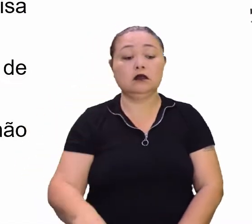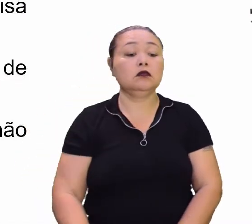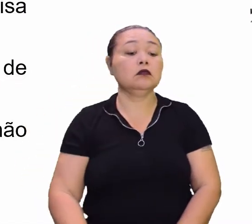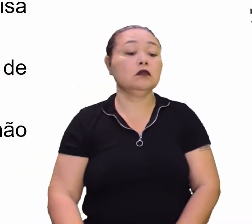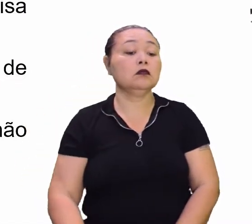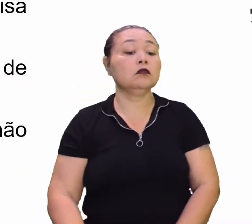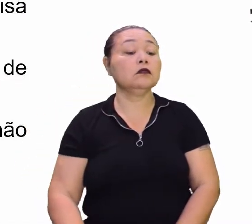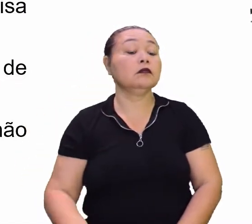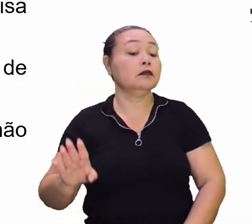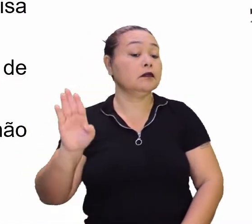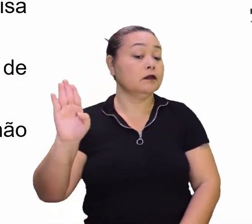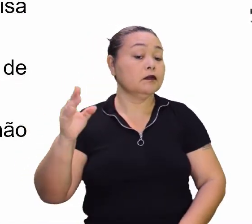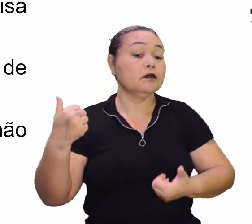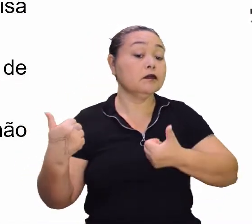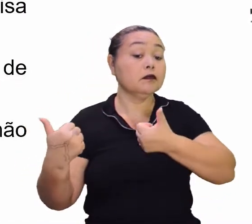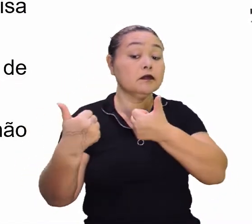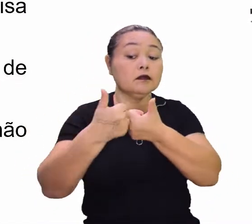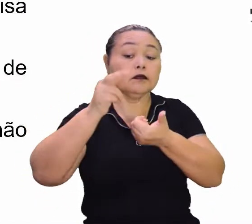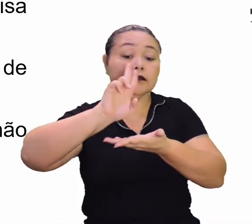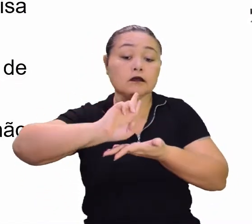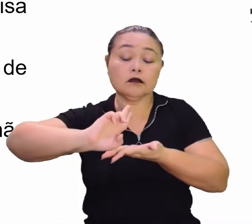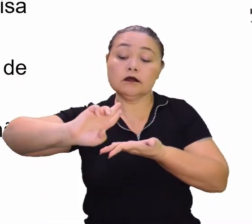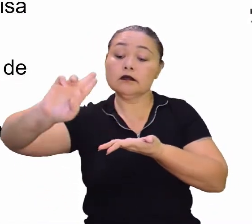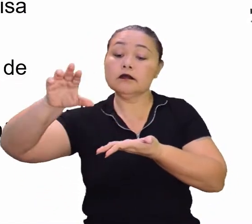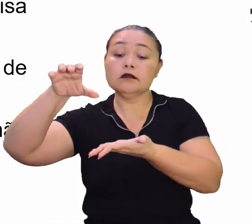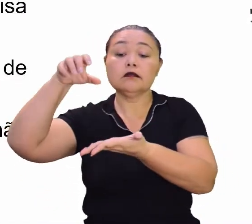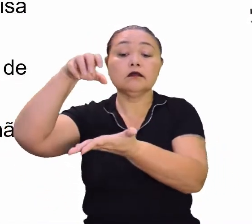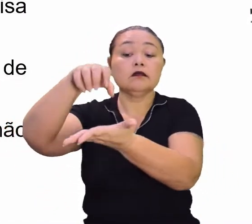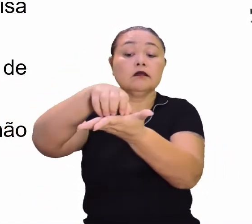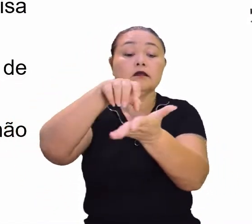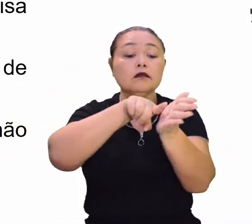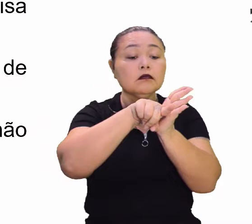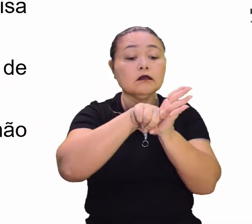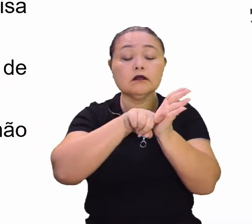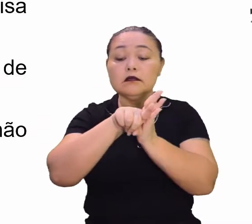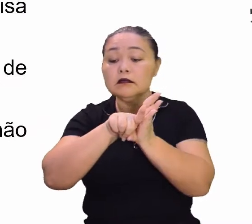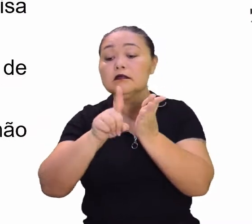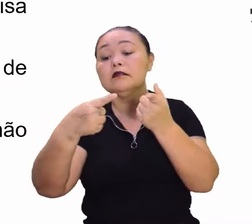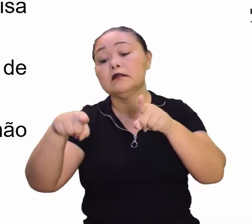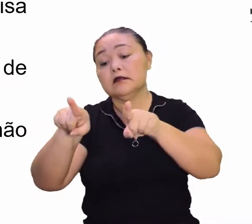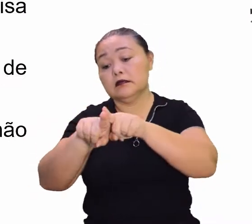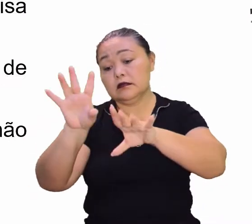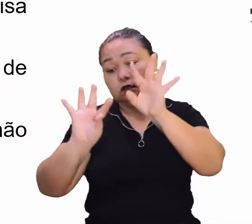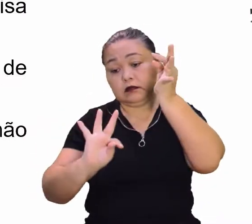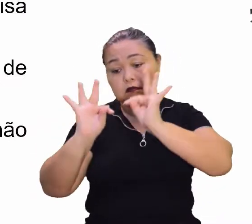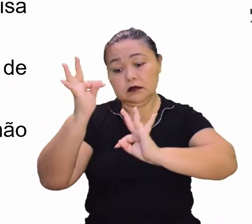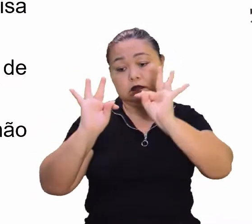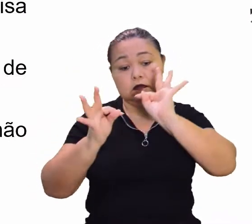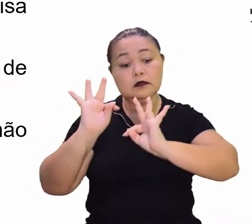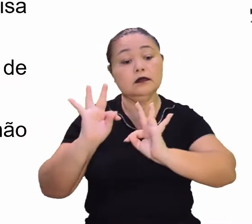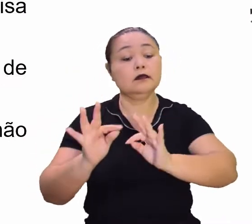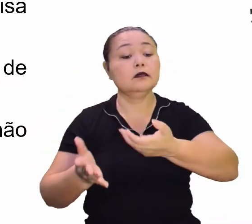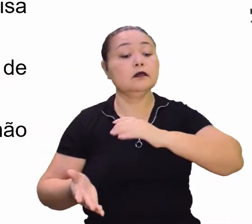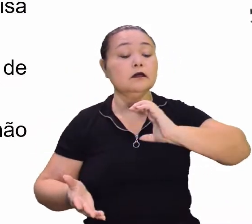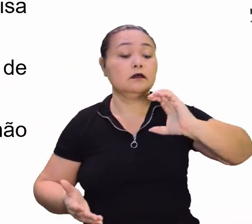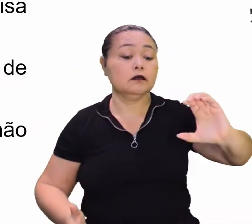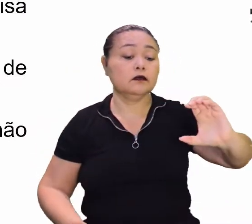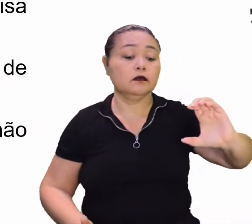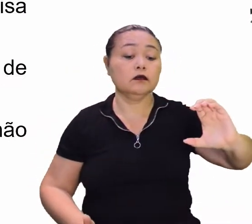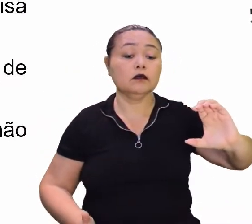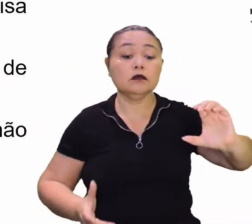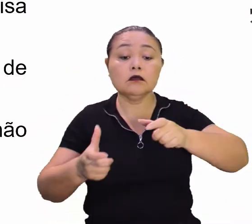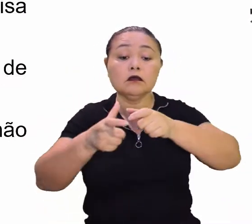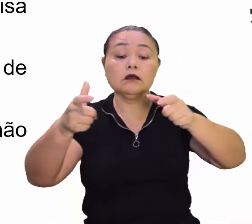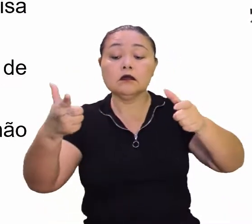hospitalares. B. Proximidade de universidades e centros de pesquisa e de tecnologia.